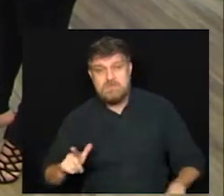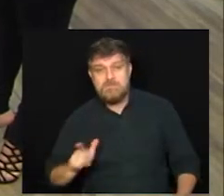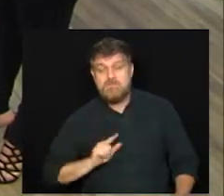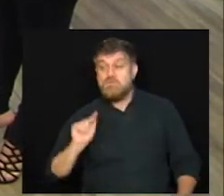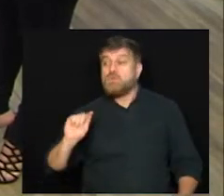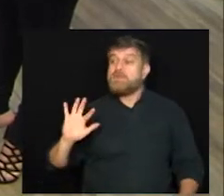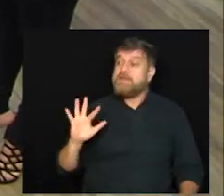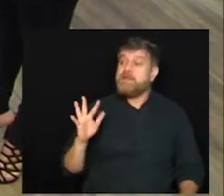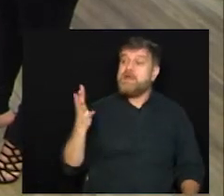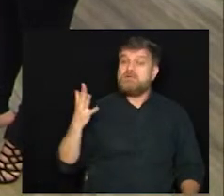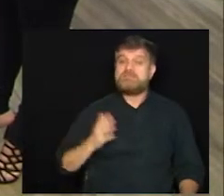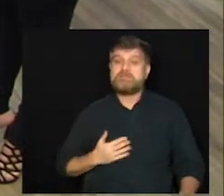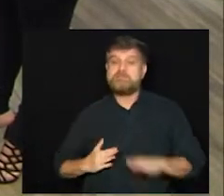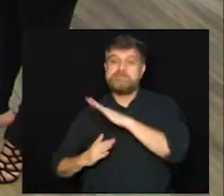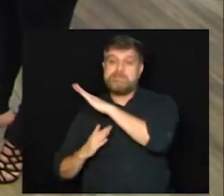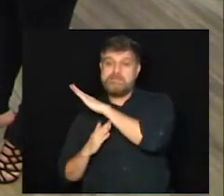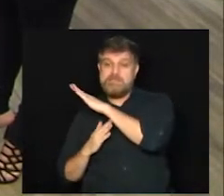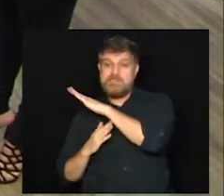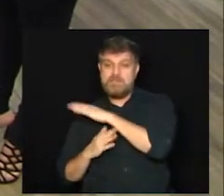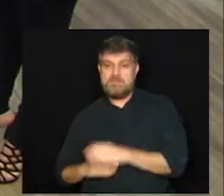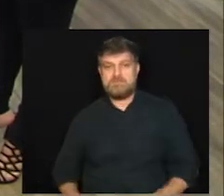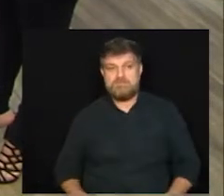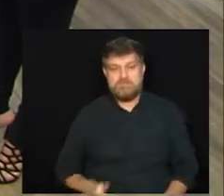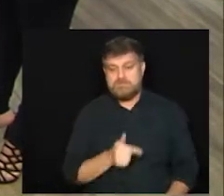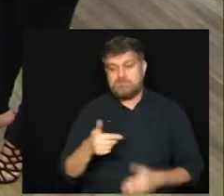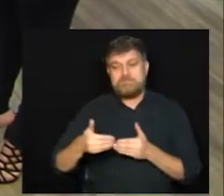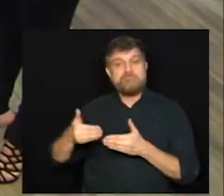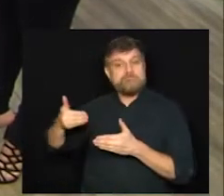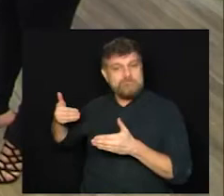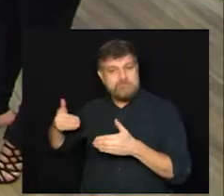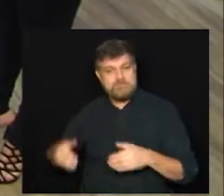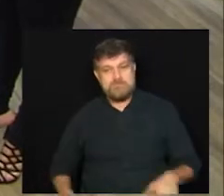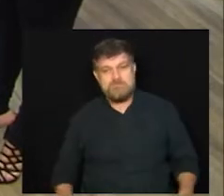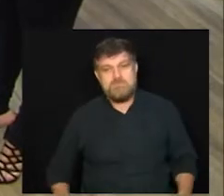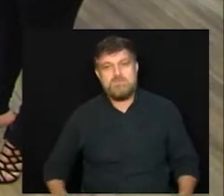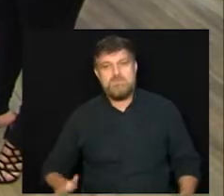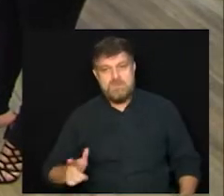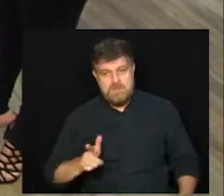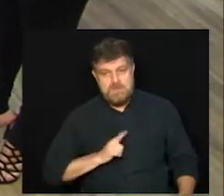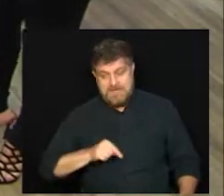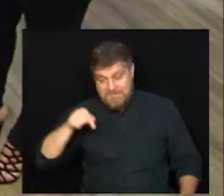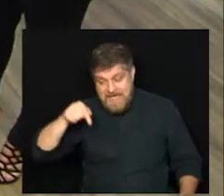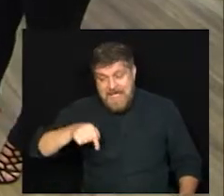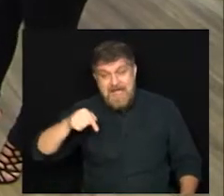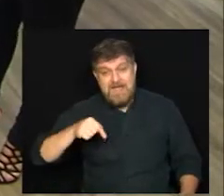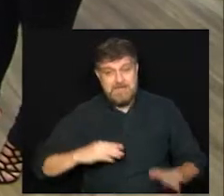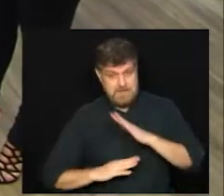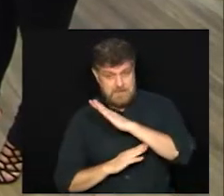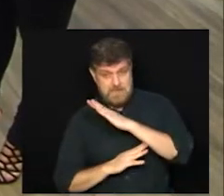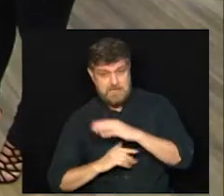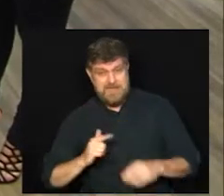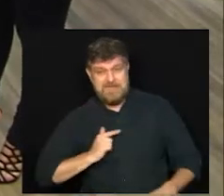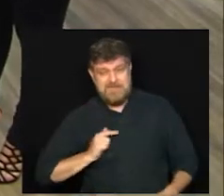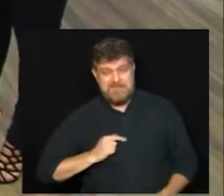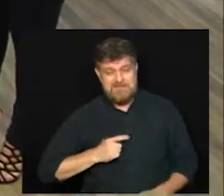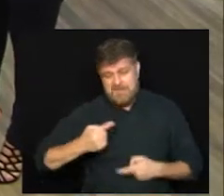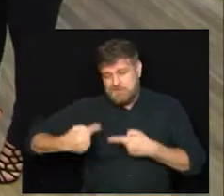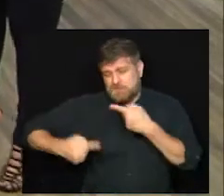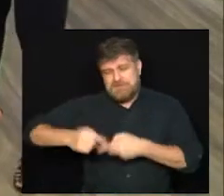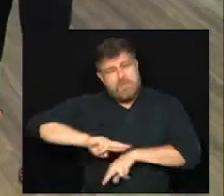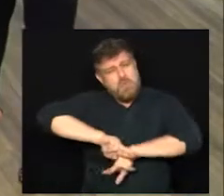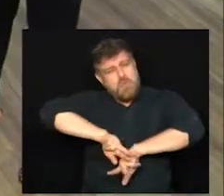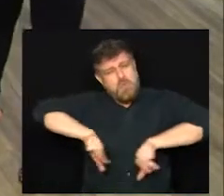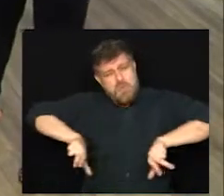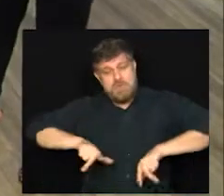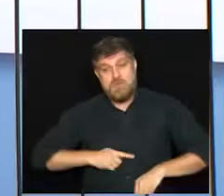que aconteceu na Câmara de Campinas nesta última semana. Nós tivemos aqui, Gabriel, na última semana, várias discussões. E